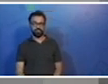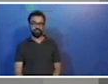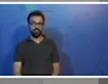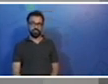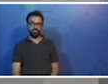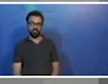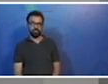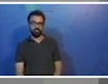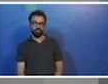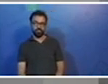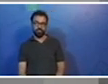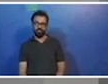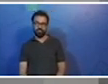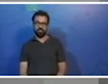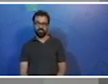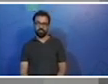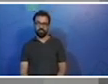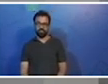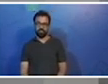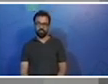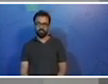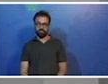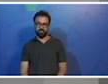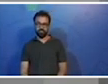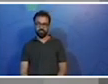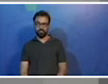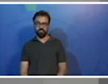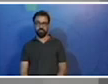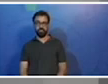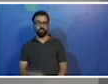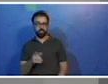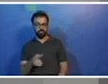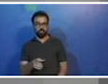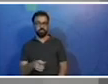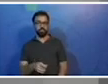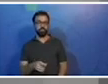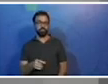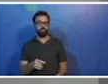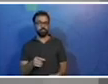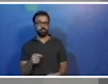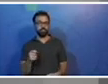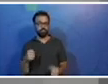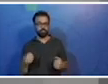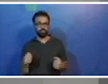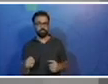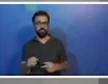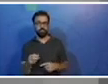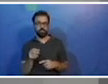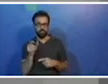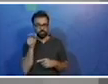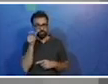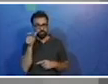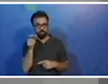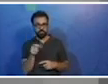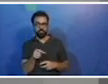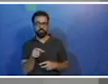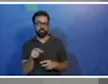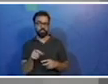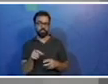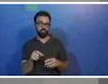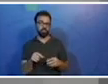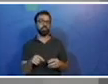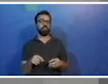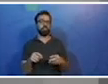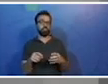e mostrar para vocês o que eu gostaria muito que vocês assistissem, tá? Então, vocês vão pegar essas 3